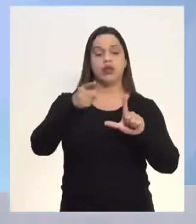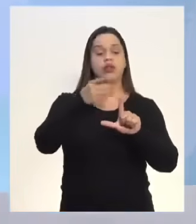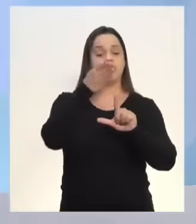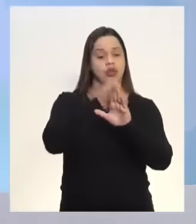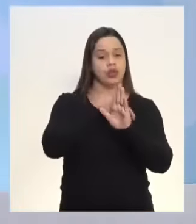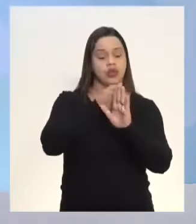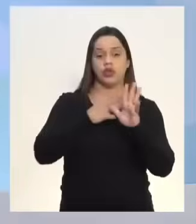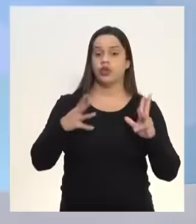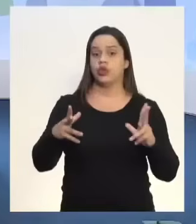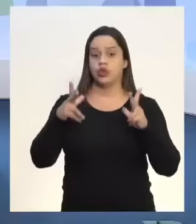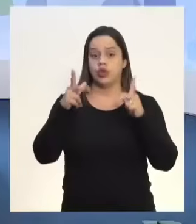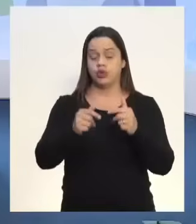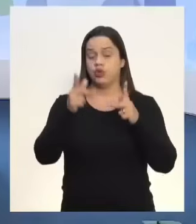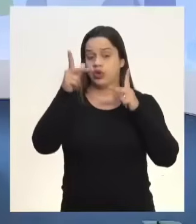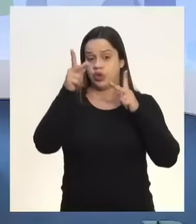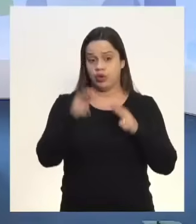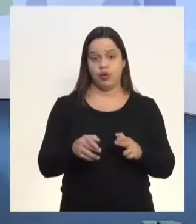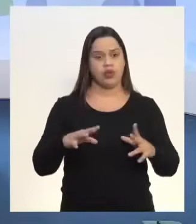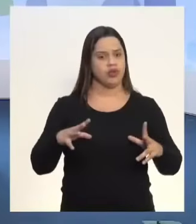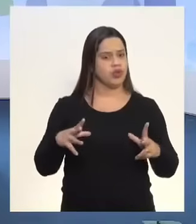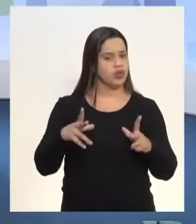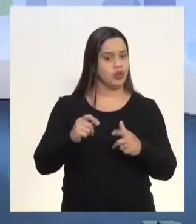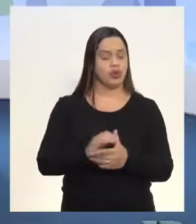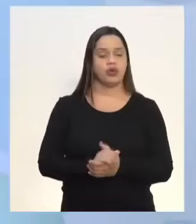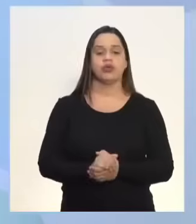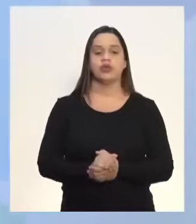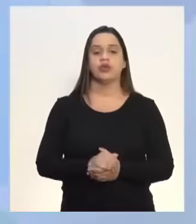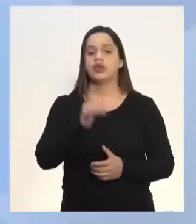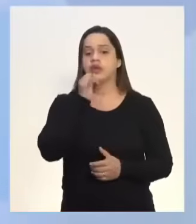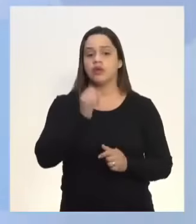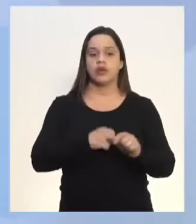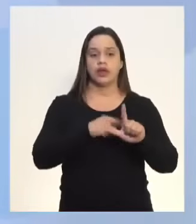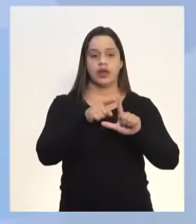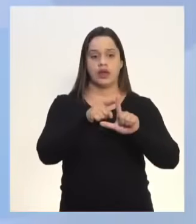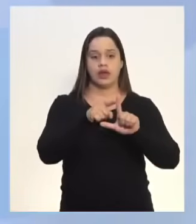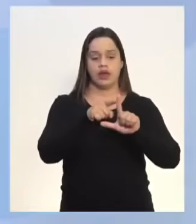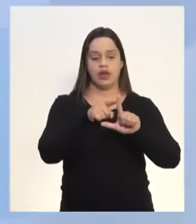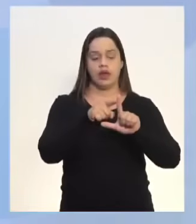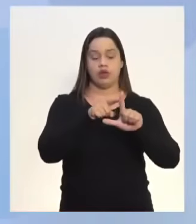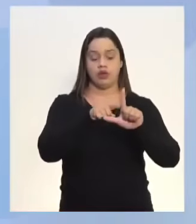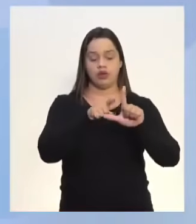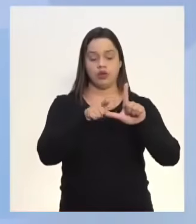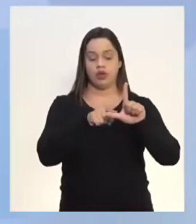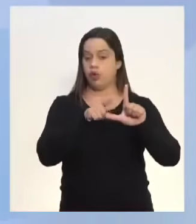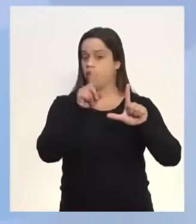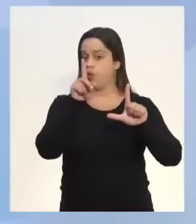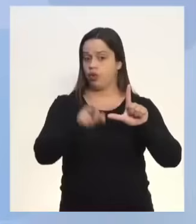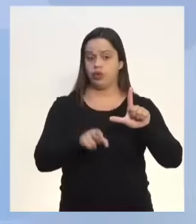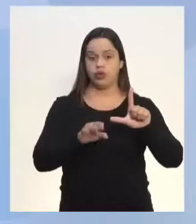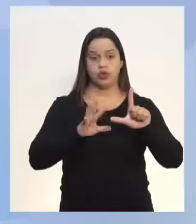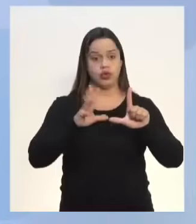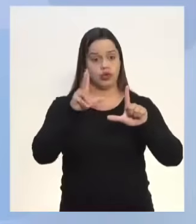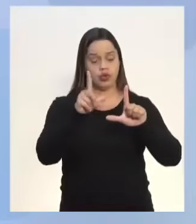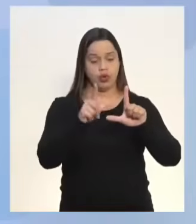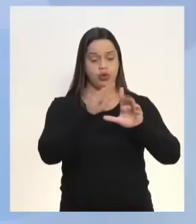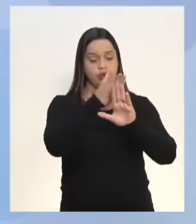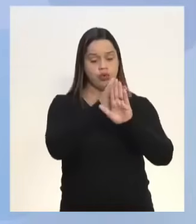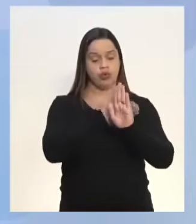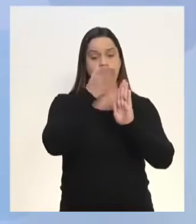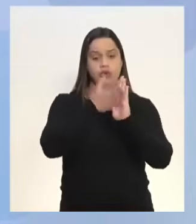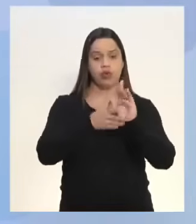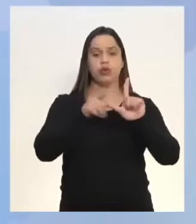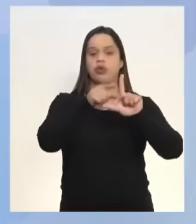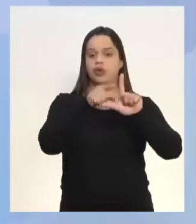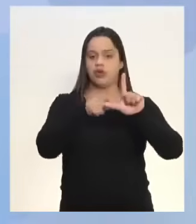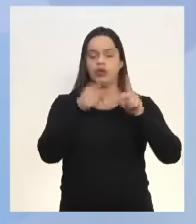tudo igual, né, Ale? Todas as formas. Então, o ângulo formado aqui, ó, eu tenho para todas as faces iguais.